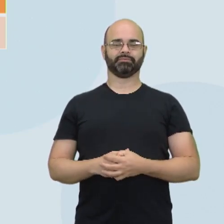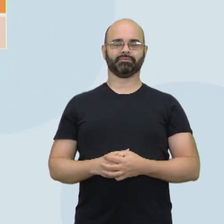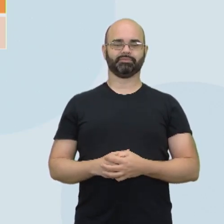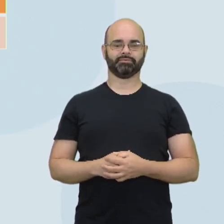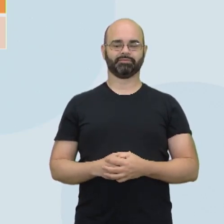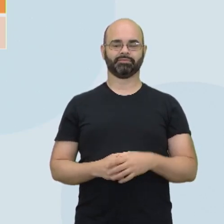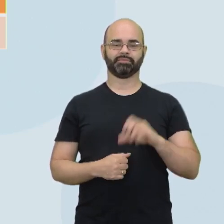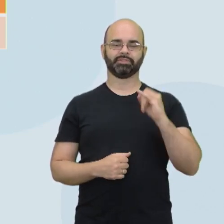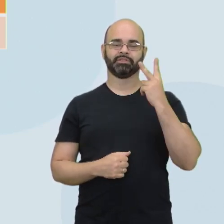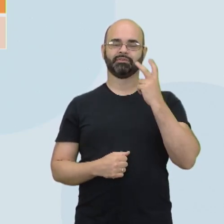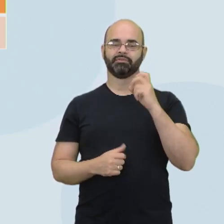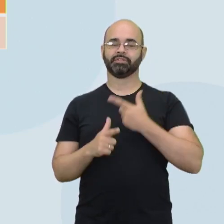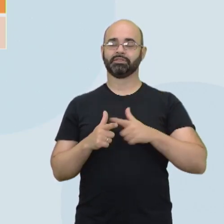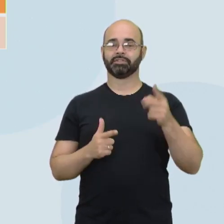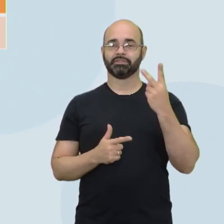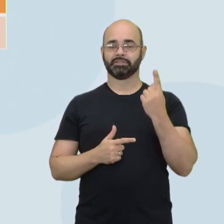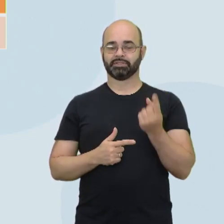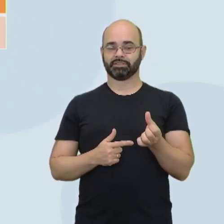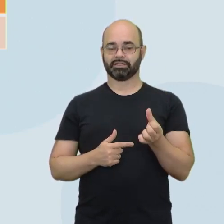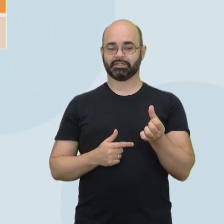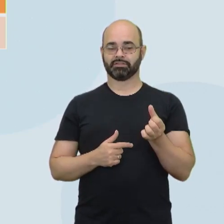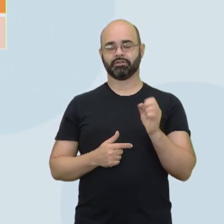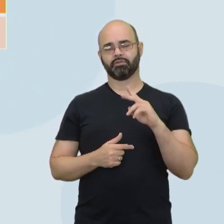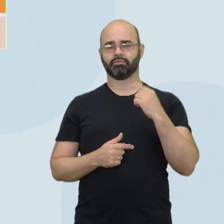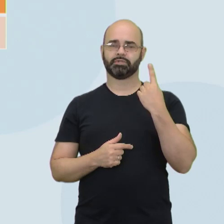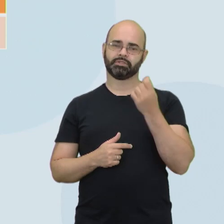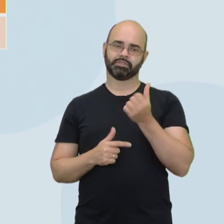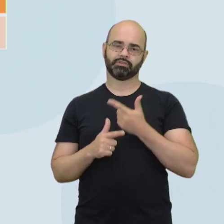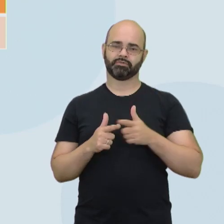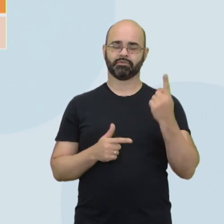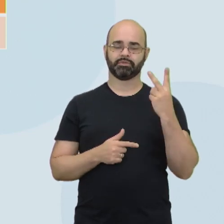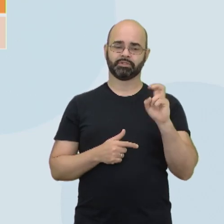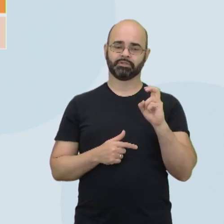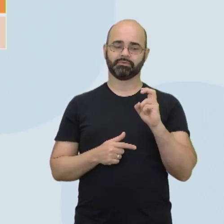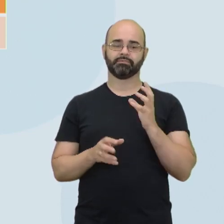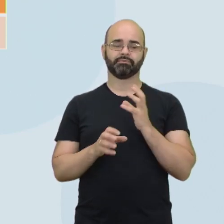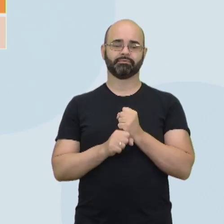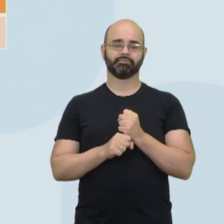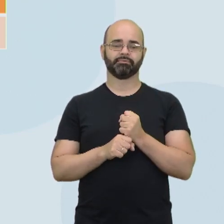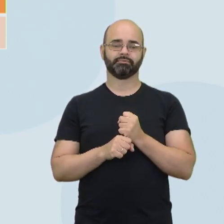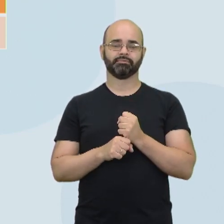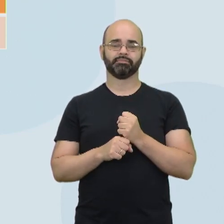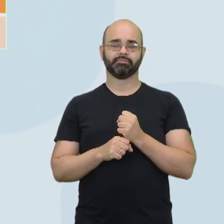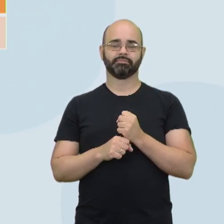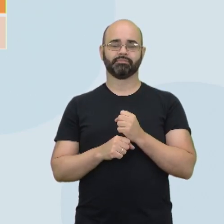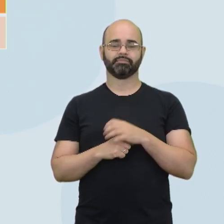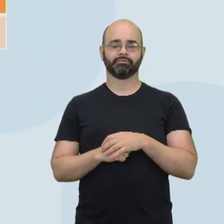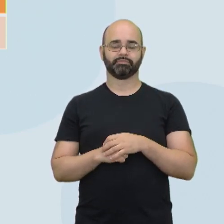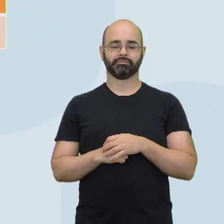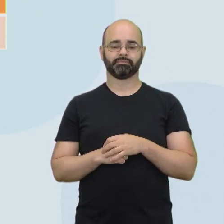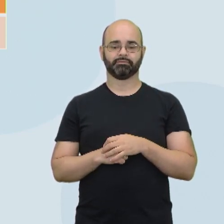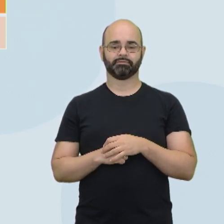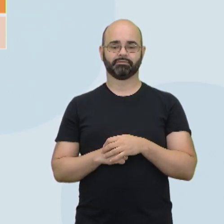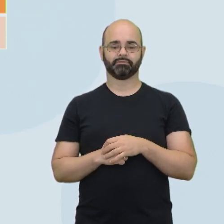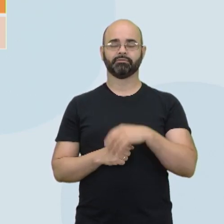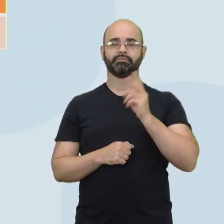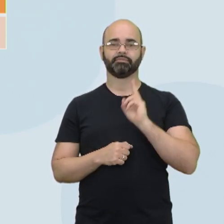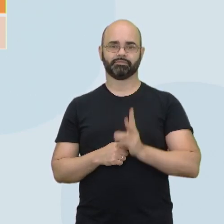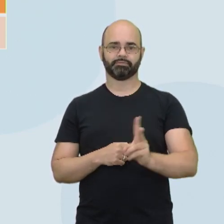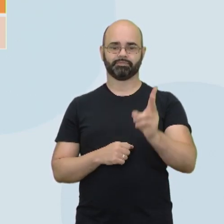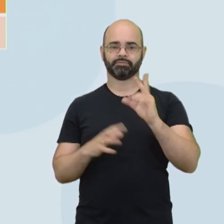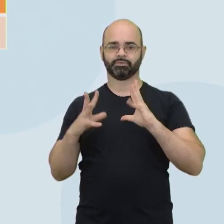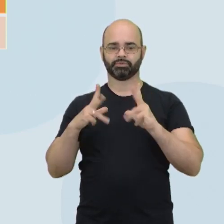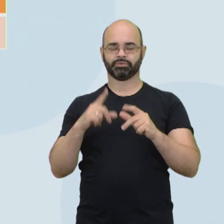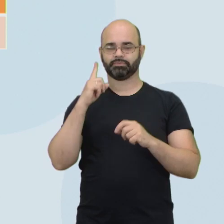fizer 25 dividido por 16 ou 16 dividido por 25, você vai ter que achar um valor aí constante para todos, né?